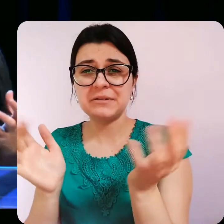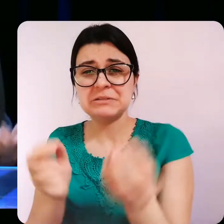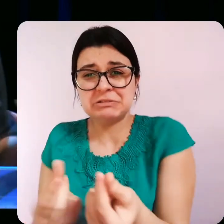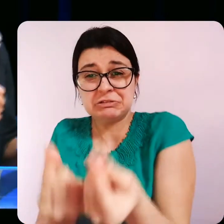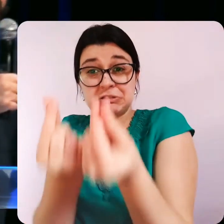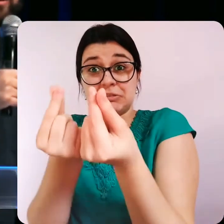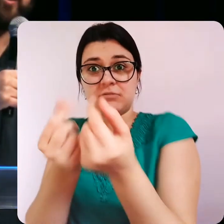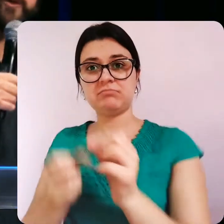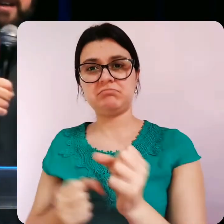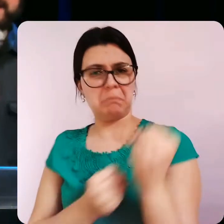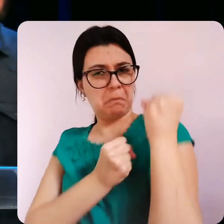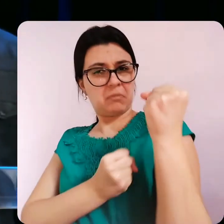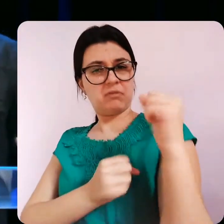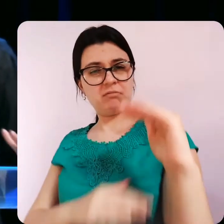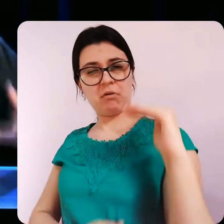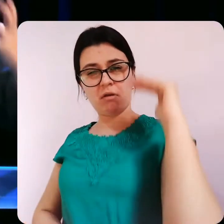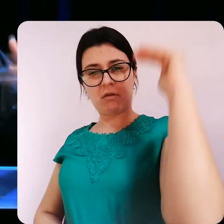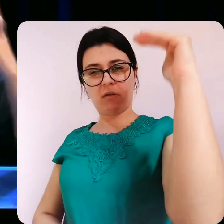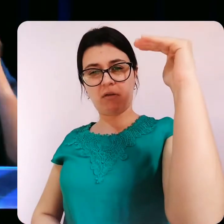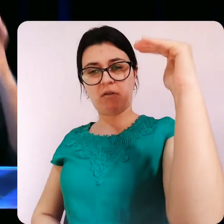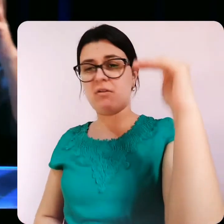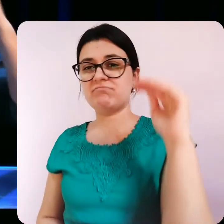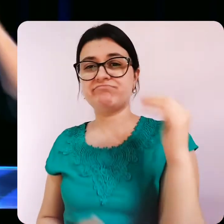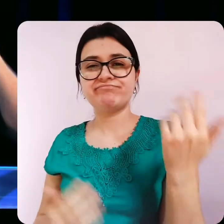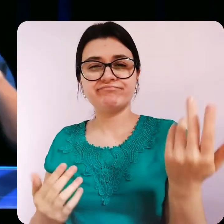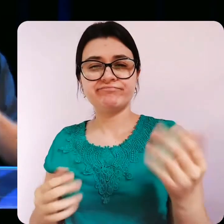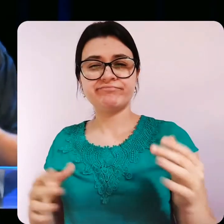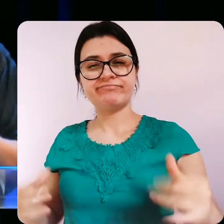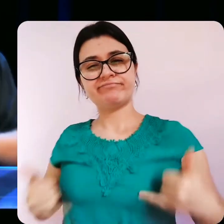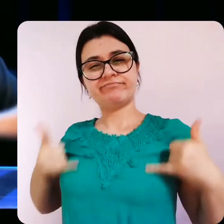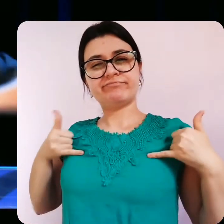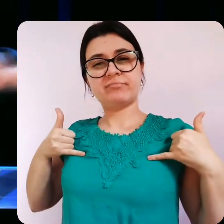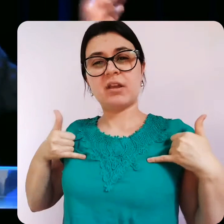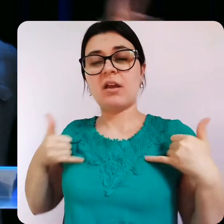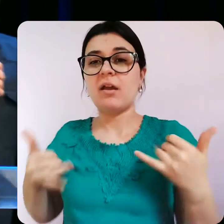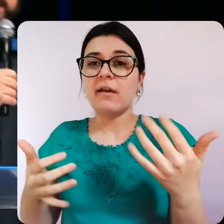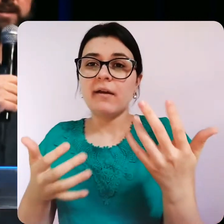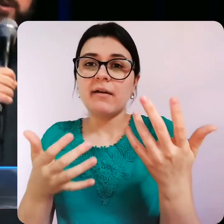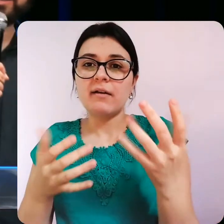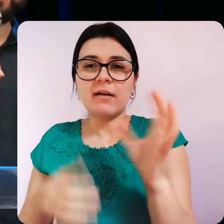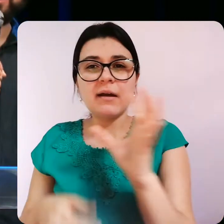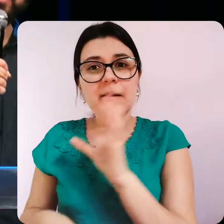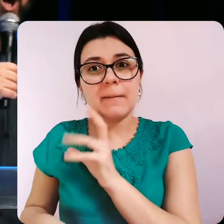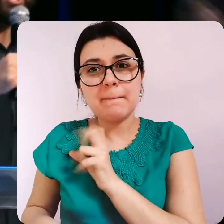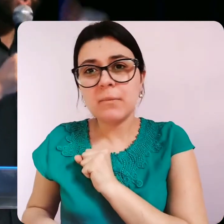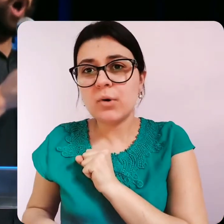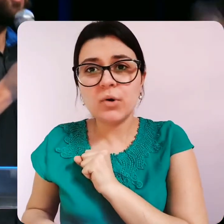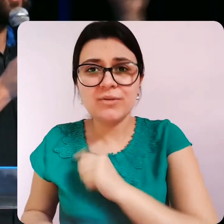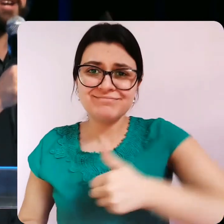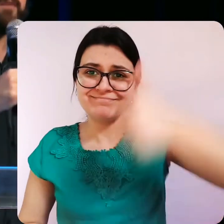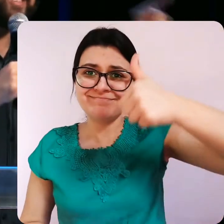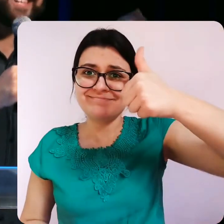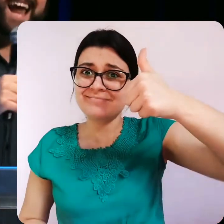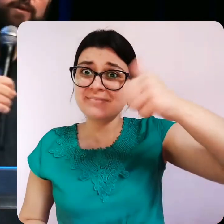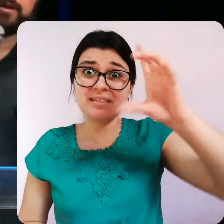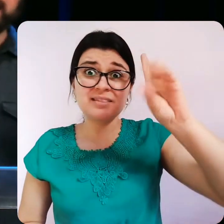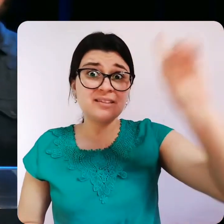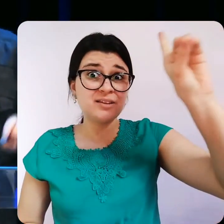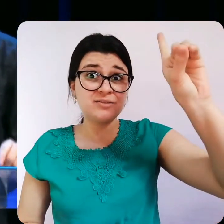coisa. Nós depositamos a nossa confiança nisso. E quando nós depositamos o nosso amor em qualquer outra coisa que não seja Deus, nós nos